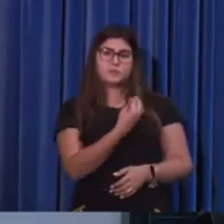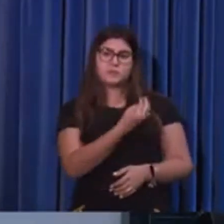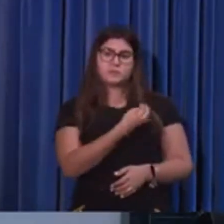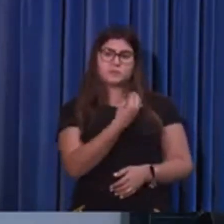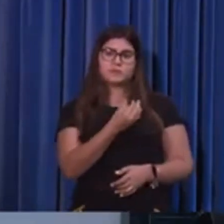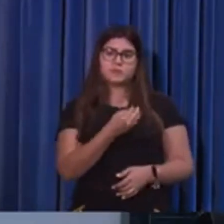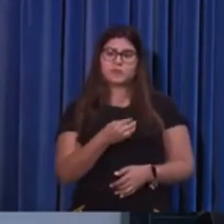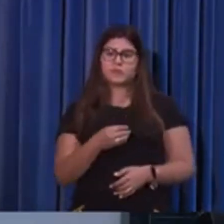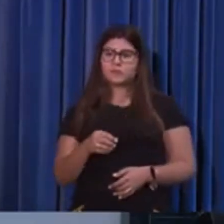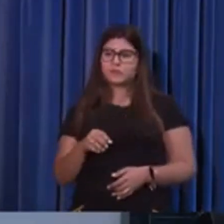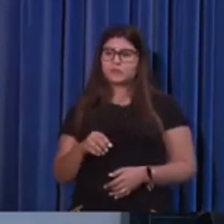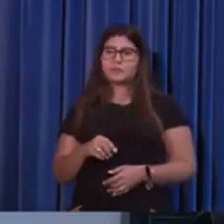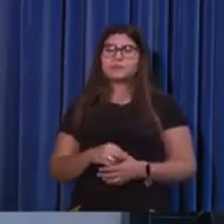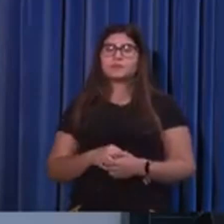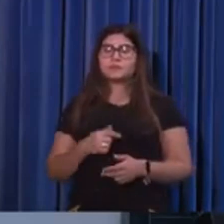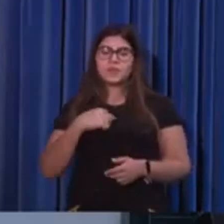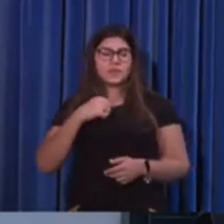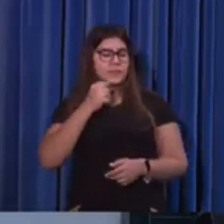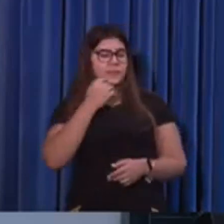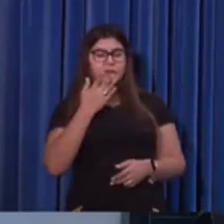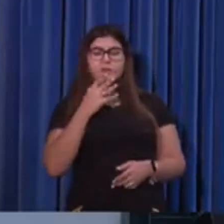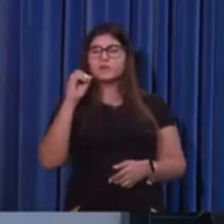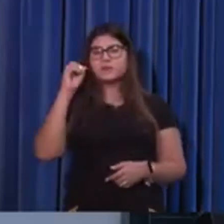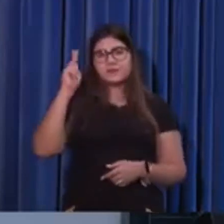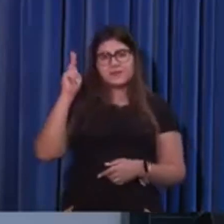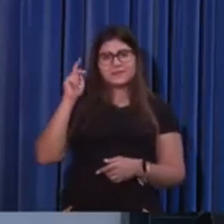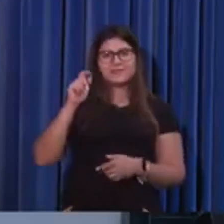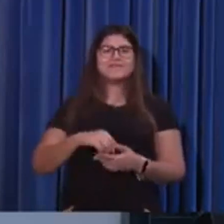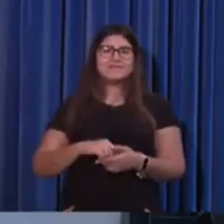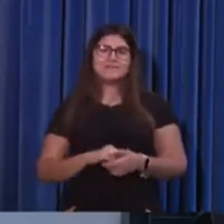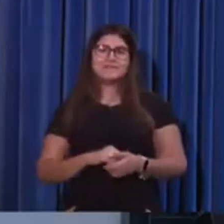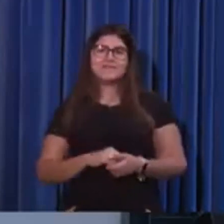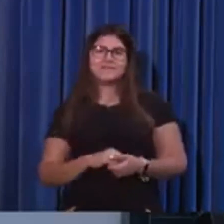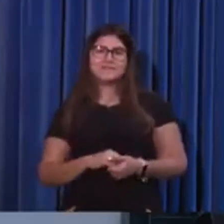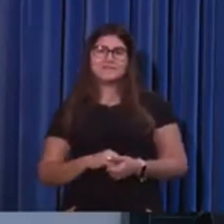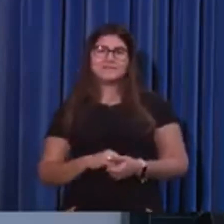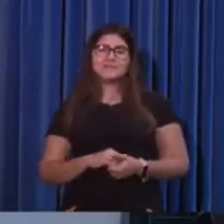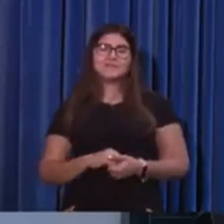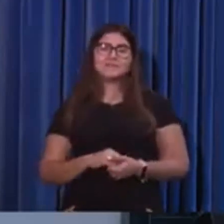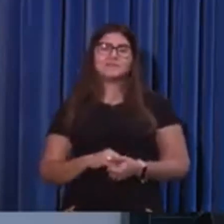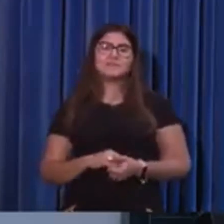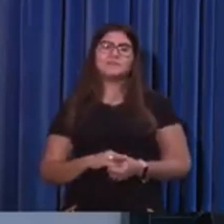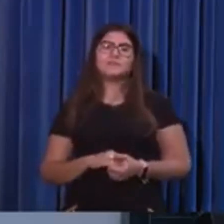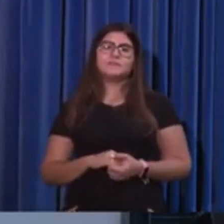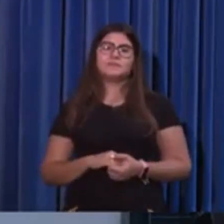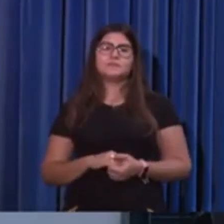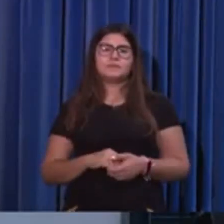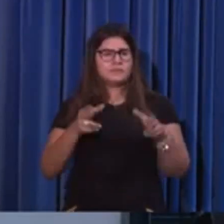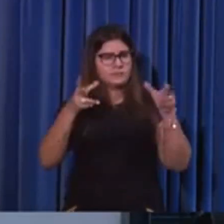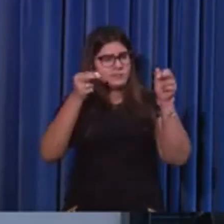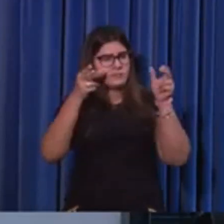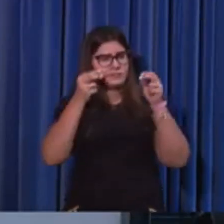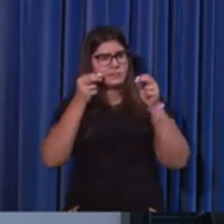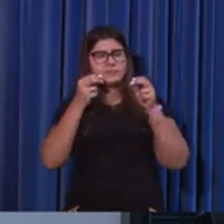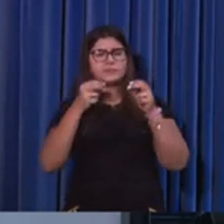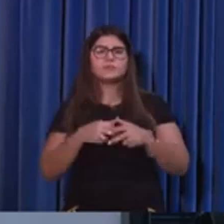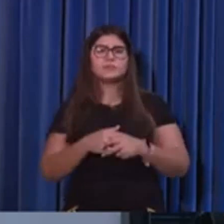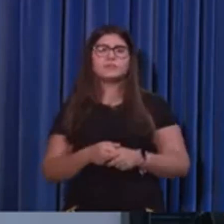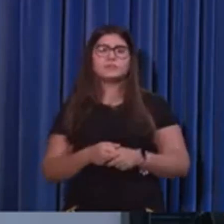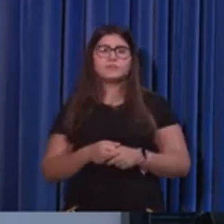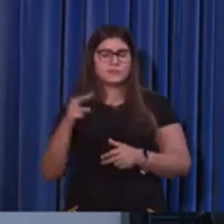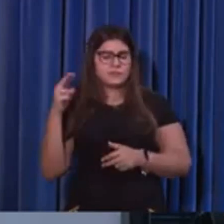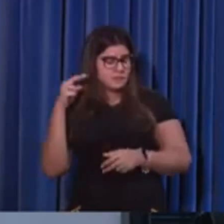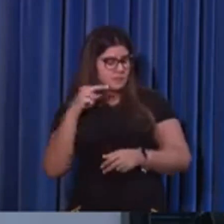que eu esteja bem. Percebe isso? Eu gostaria que você, no seu coração, avaliasse isso também.